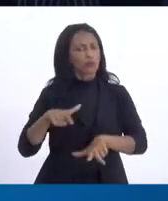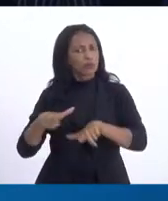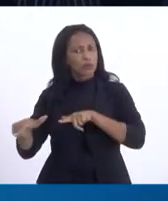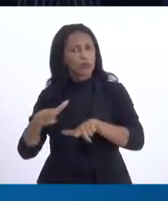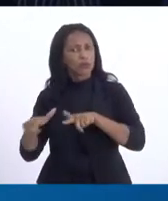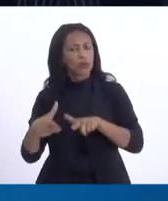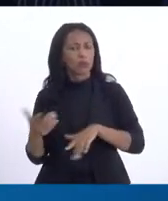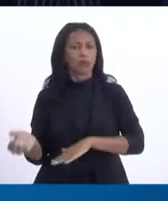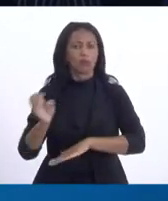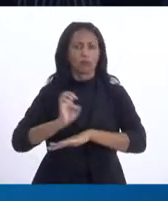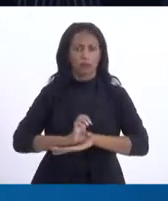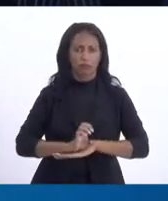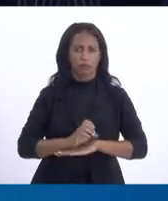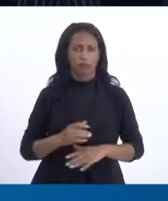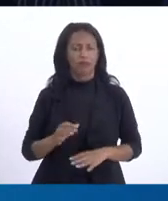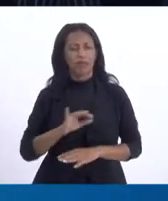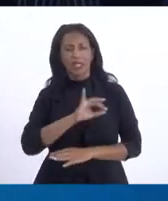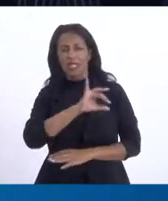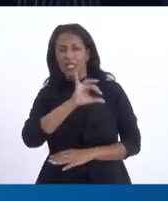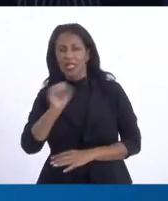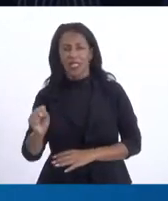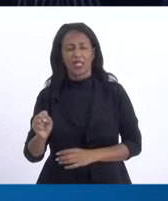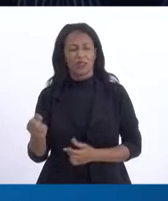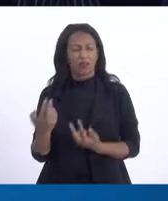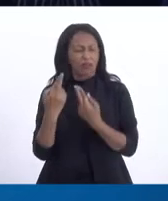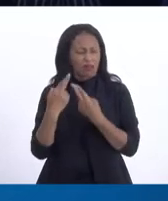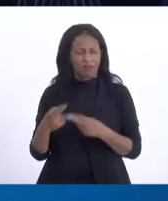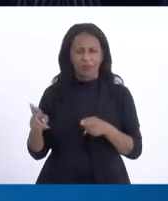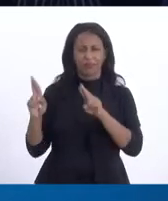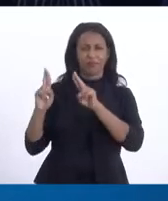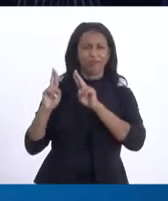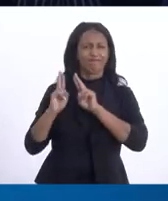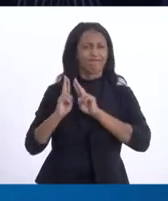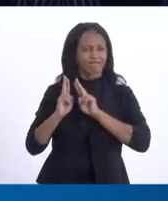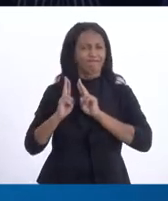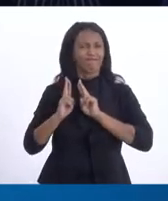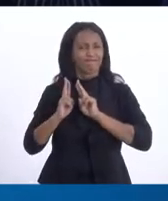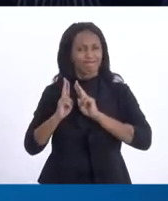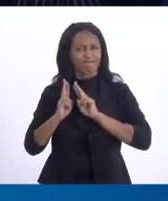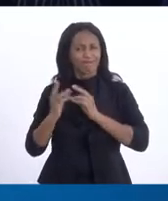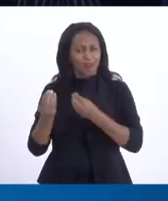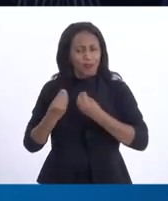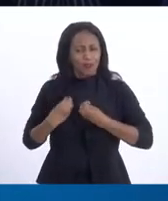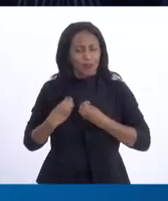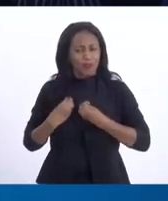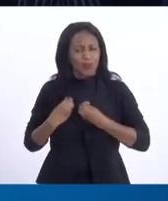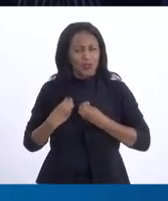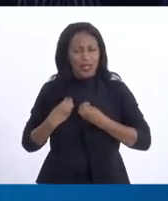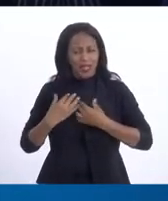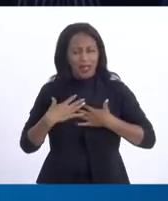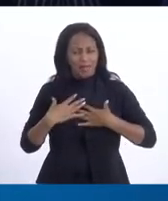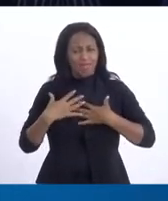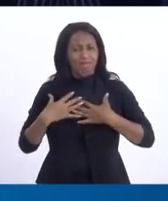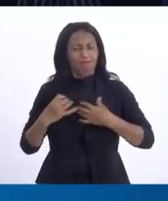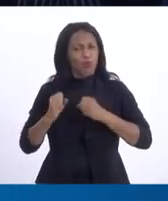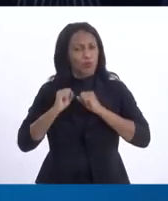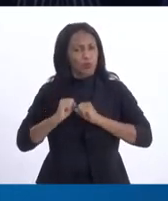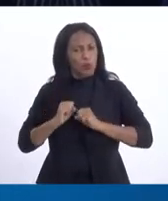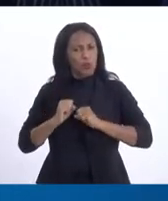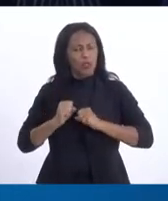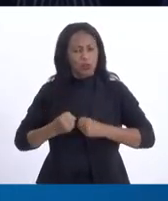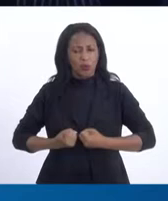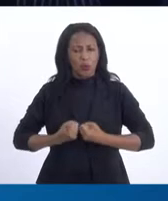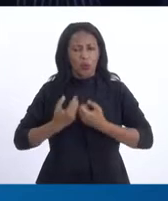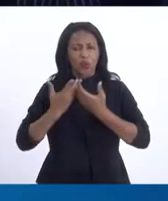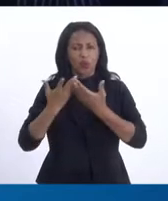trabalhadoras do nosso estado. Isso gera muita esperança. Isso nos enche o peito de poder dizer